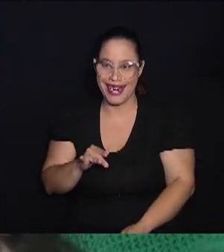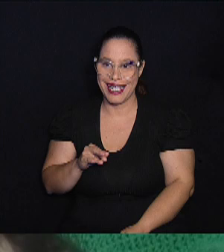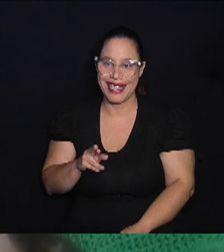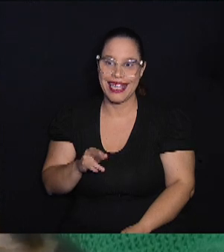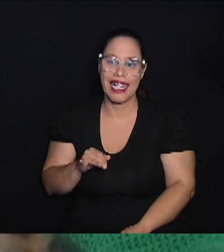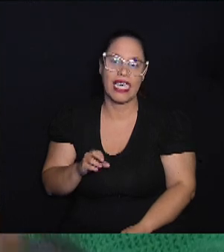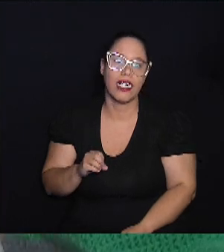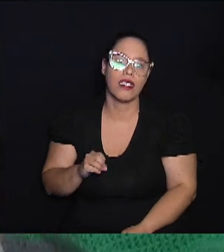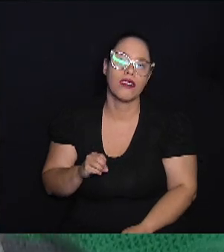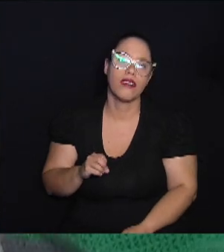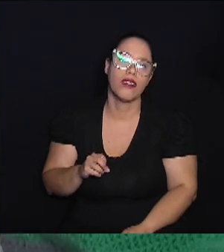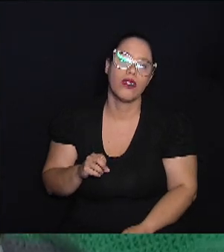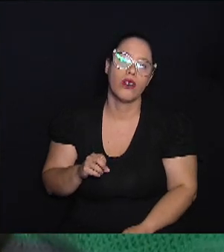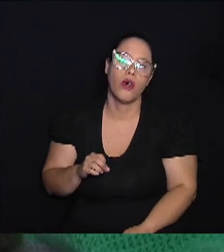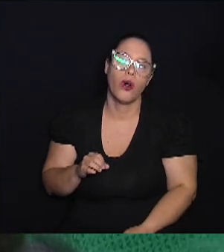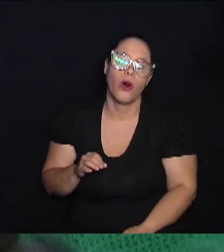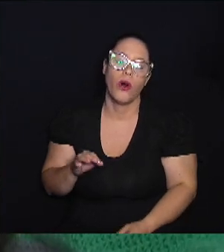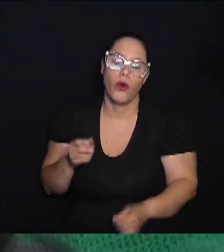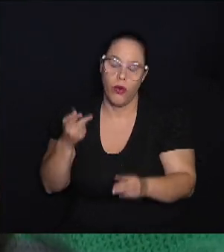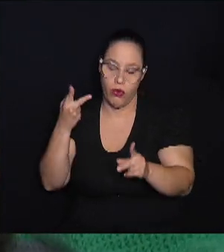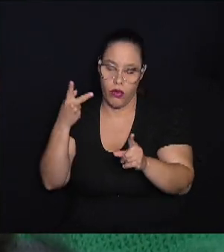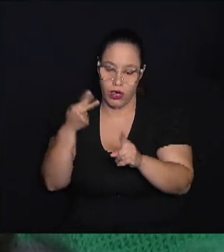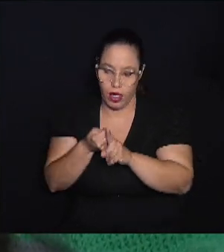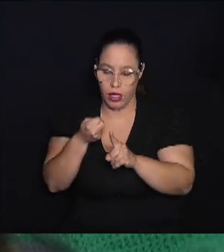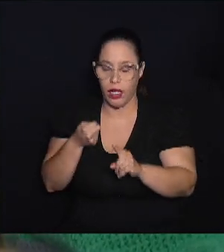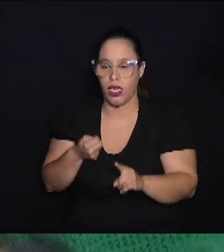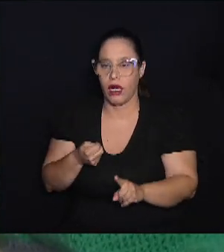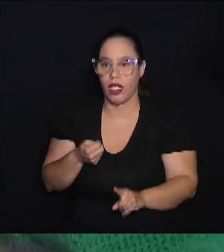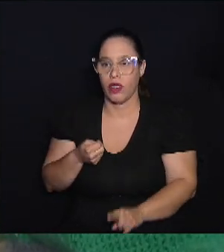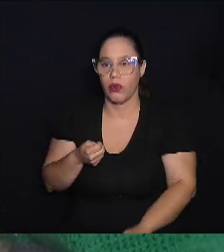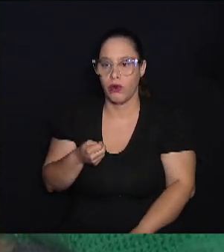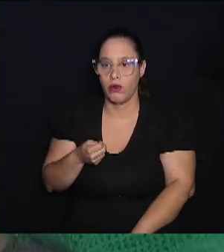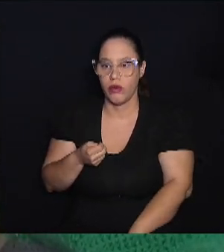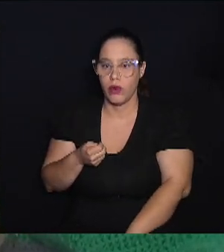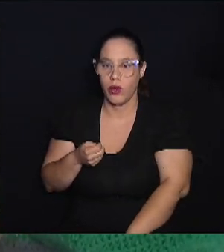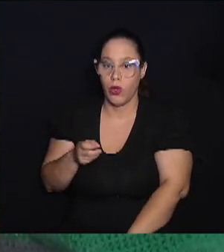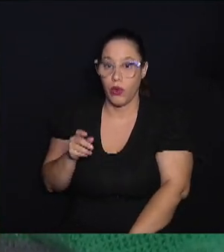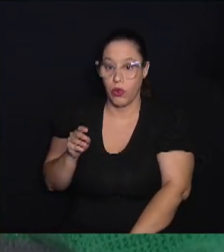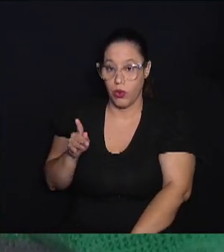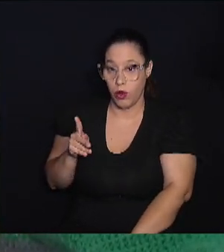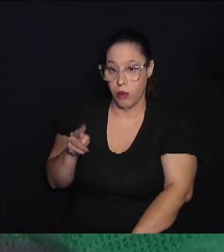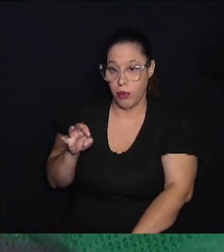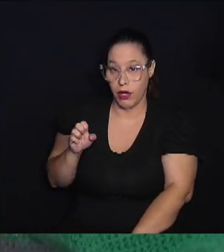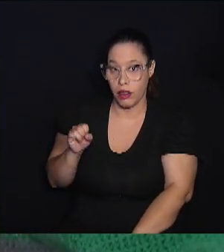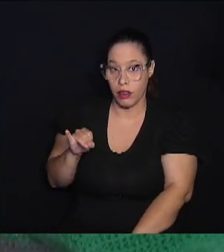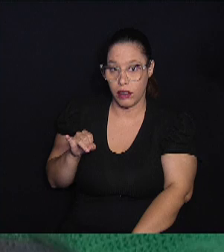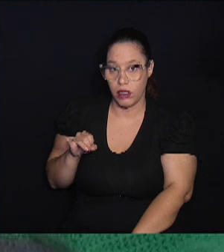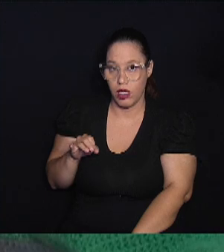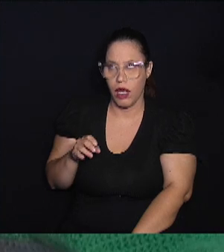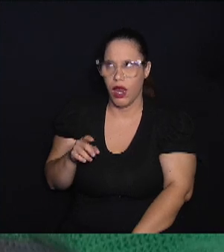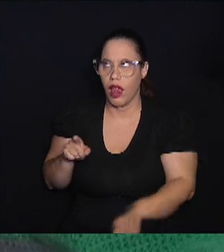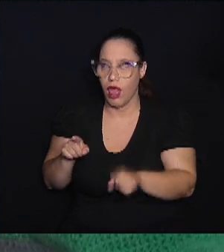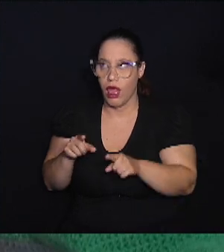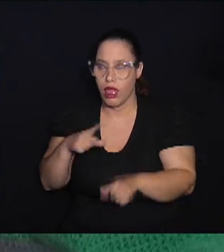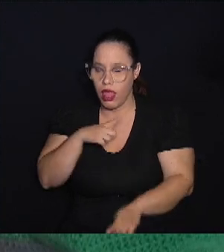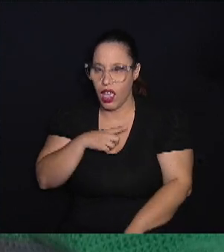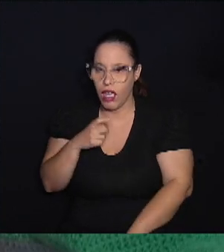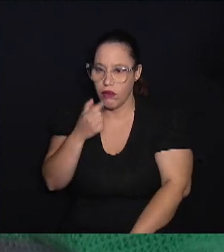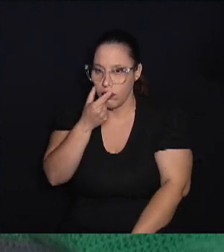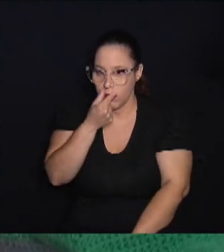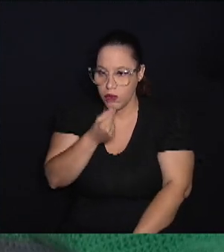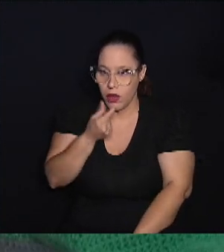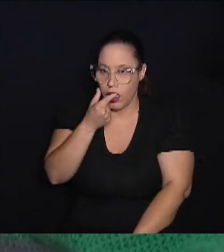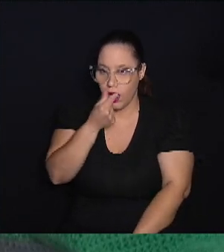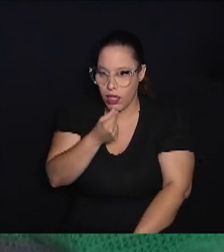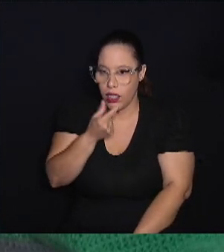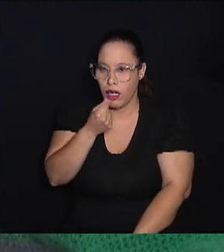a gente manter a vacinação dos pets em dias. A gente também tem entre os cães a gripe dos cães e hoje a gente tem a